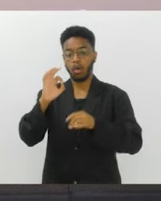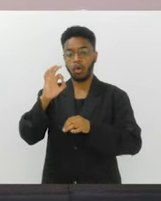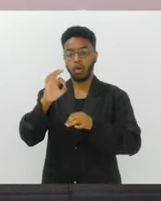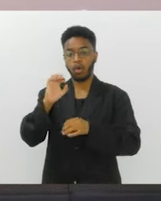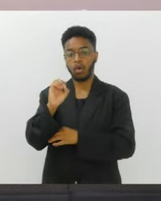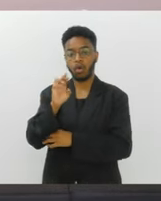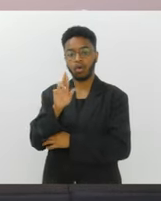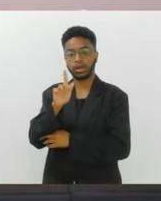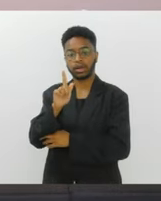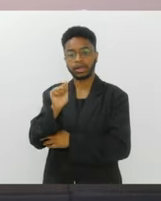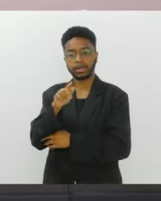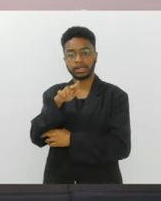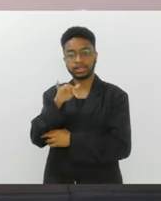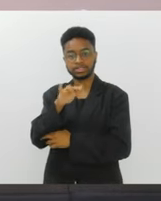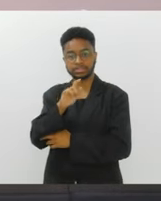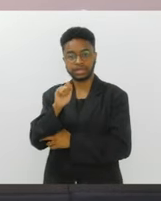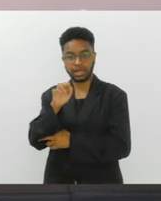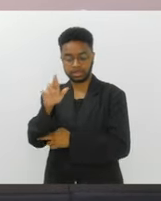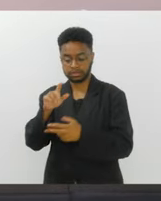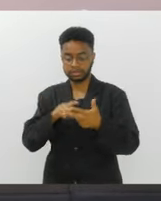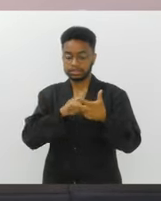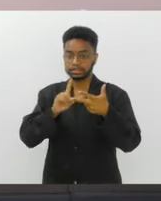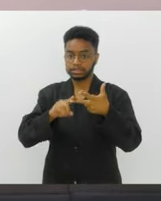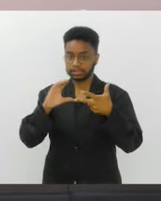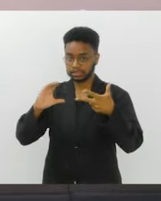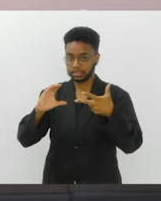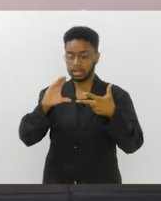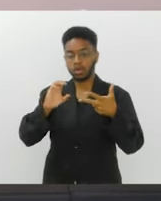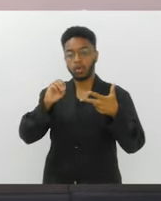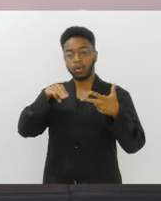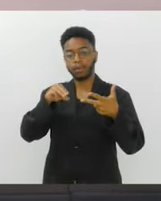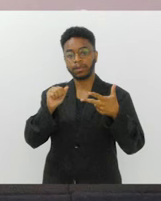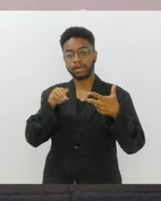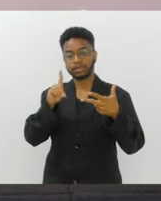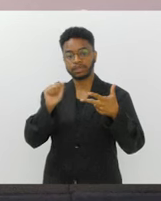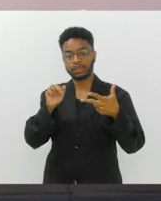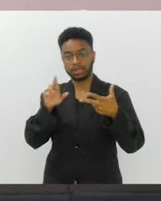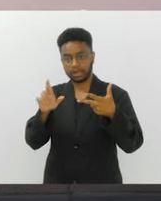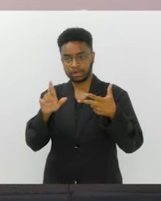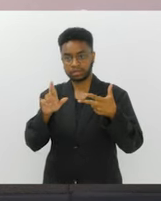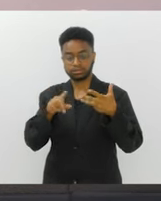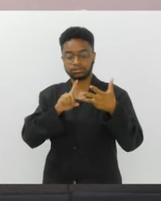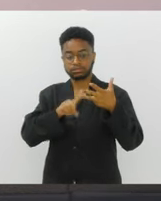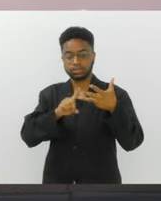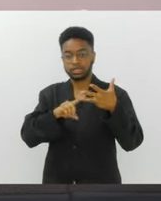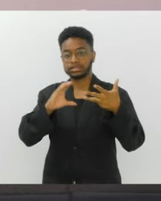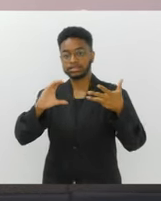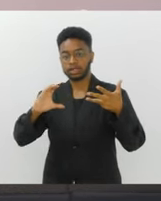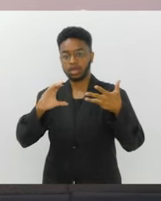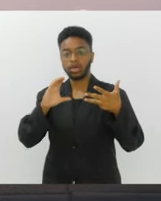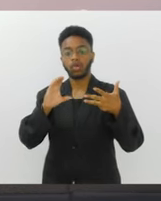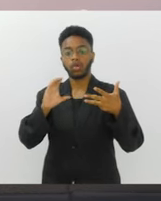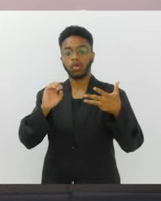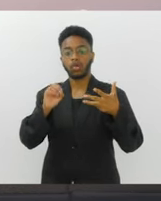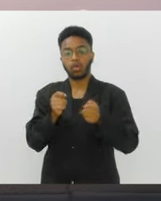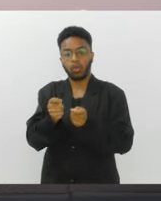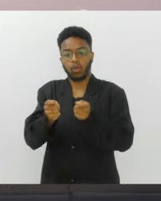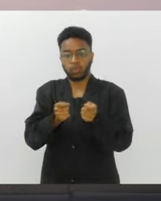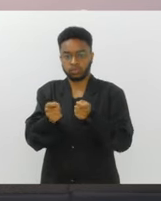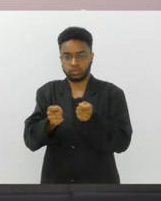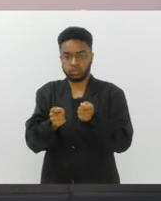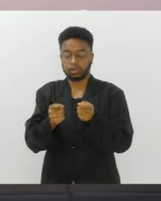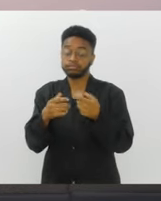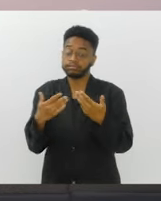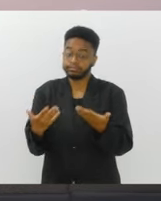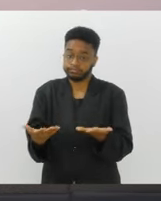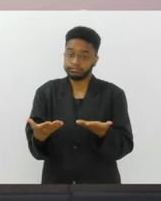organizar, C, comandar e C, controlar. E exatamente